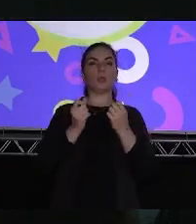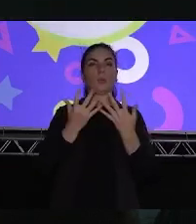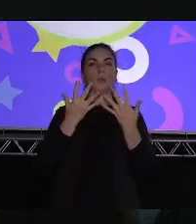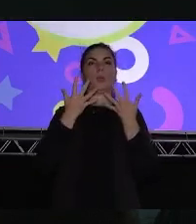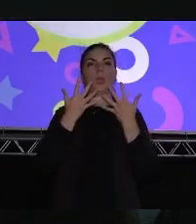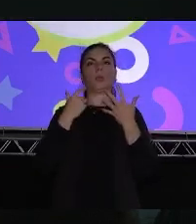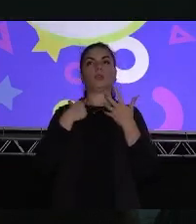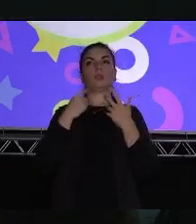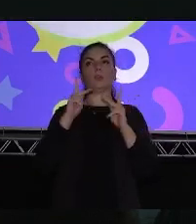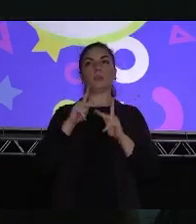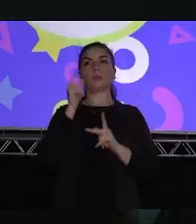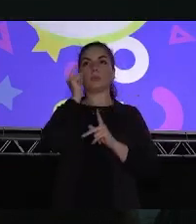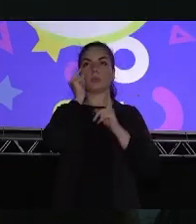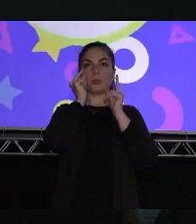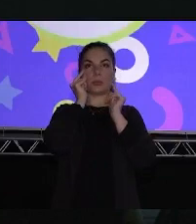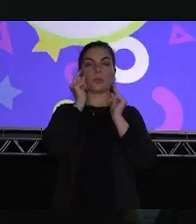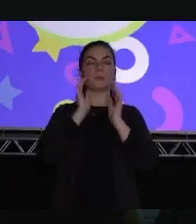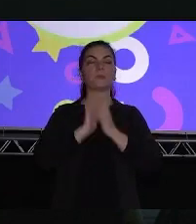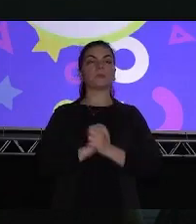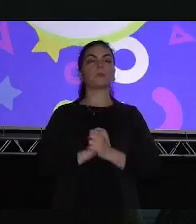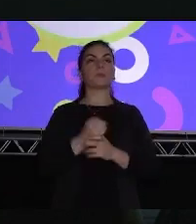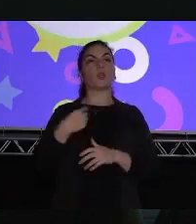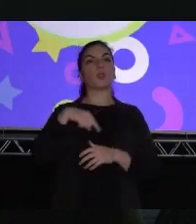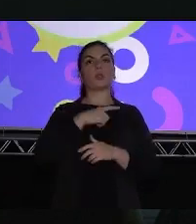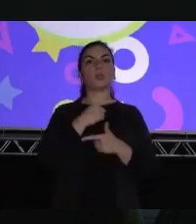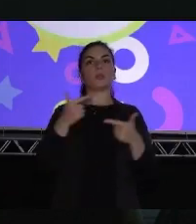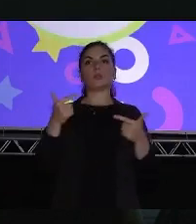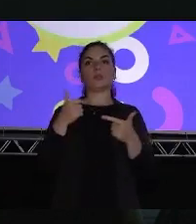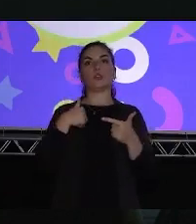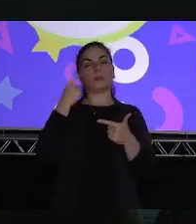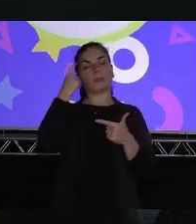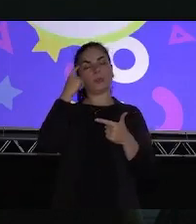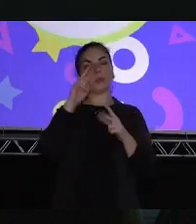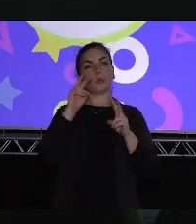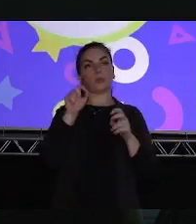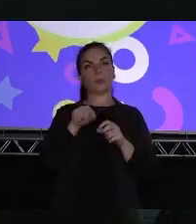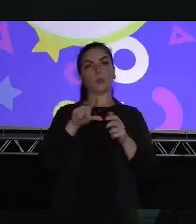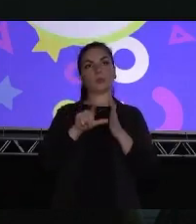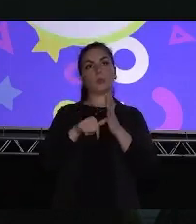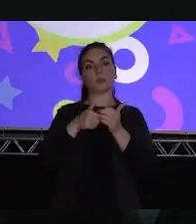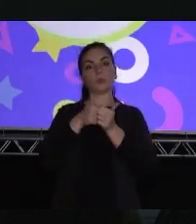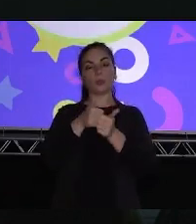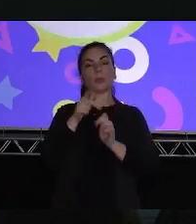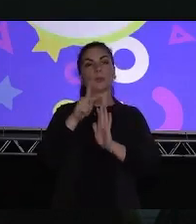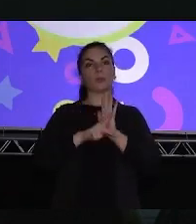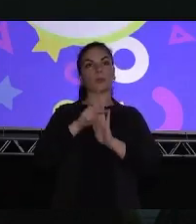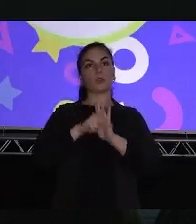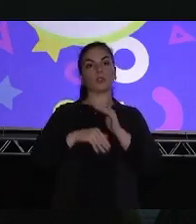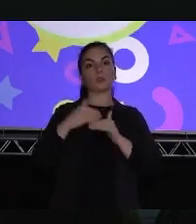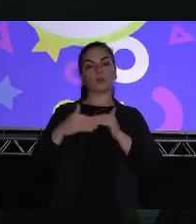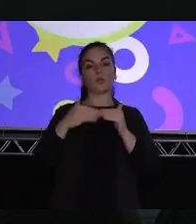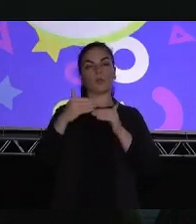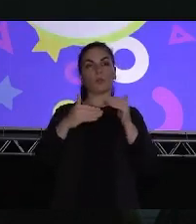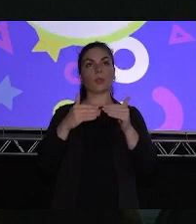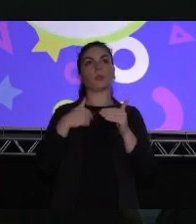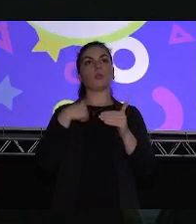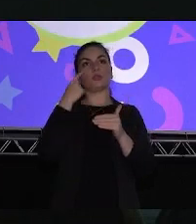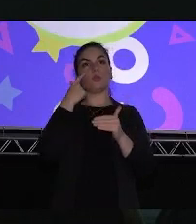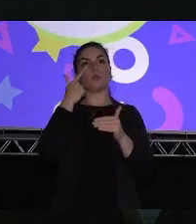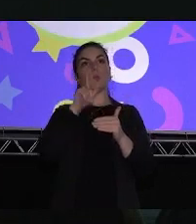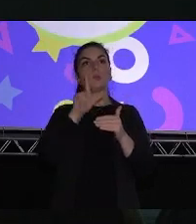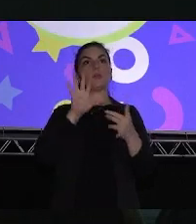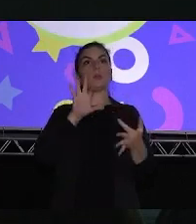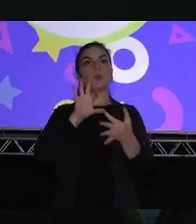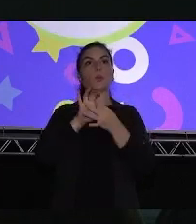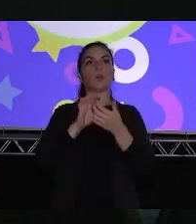baixa visão. Então, a gente não tinha previsto isso, mas acompanhando os projetos e o desenvolvimento deles, a gente conseguiu conectar